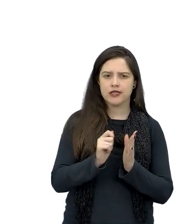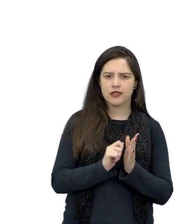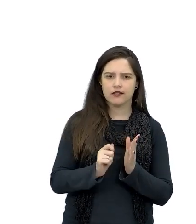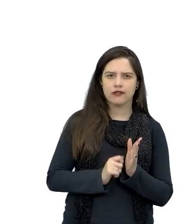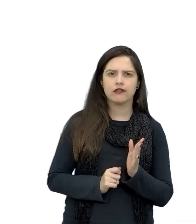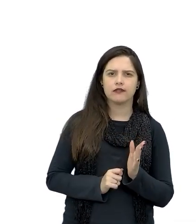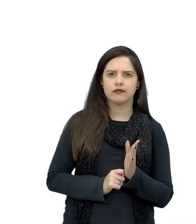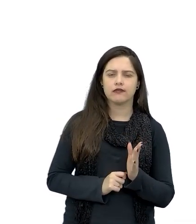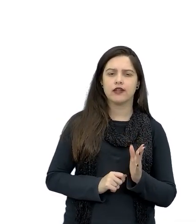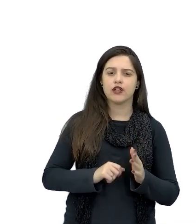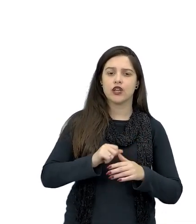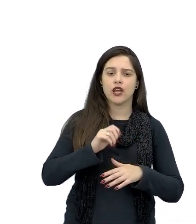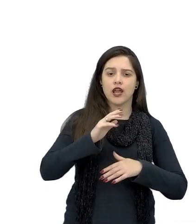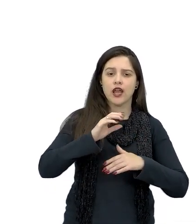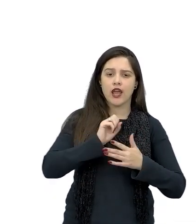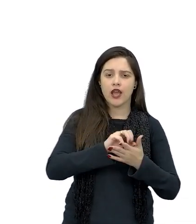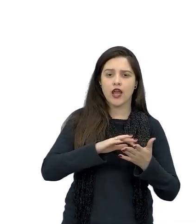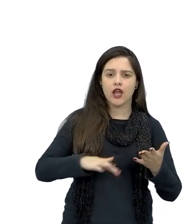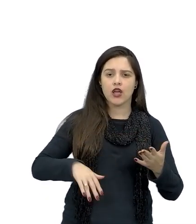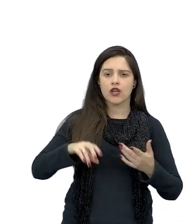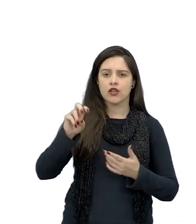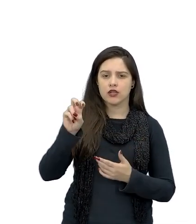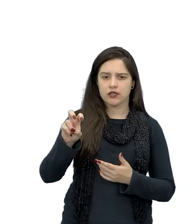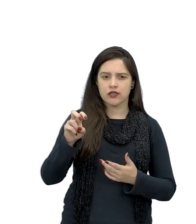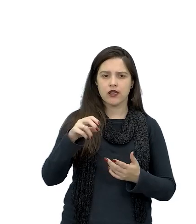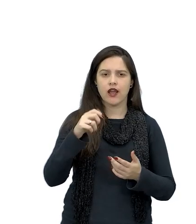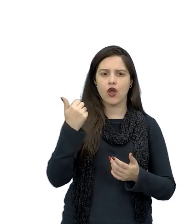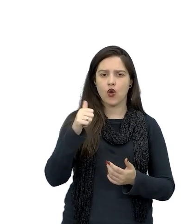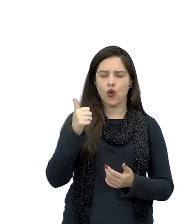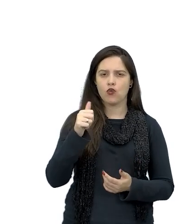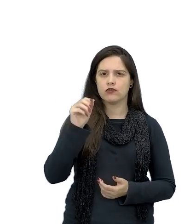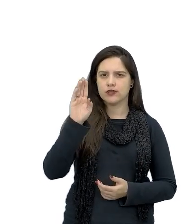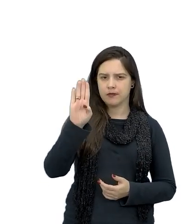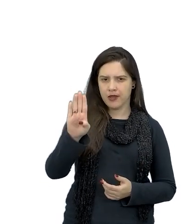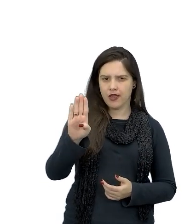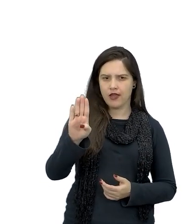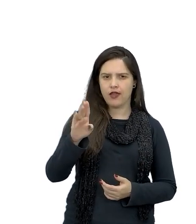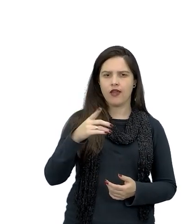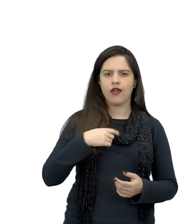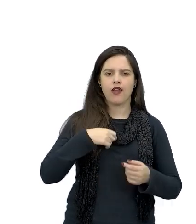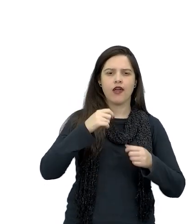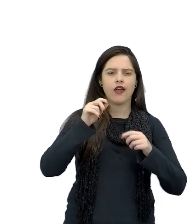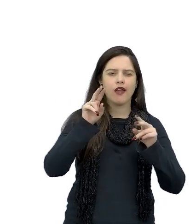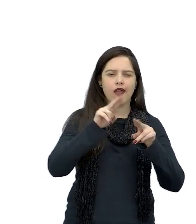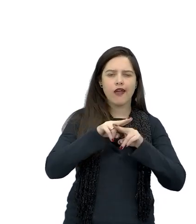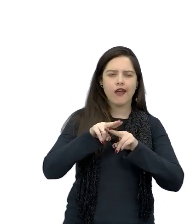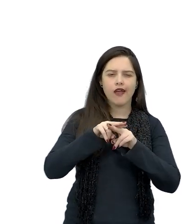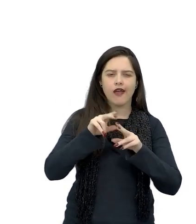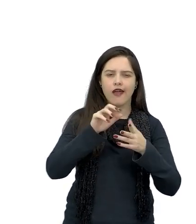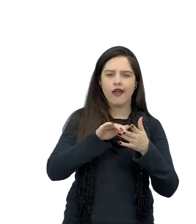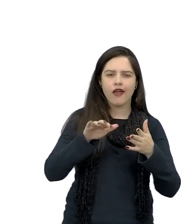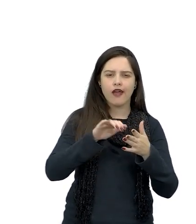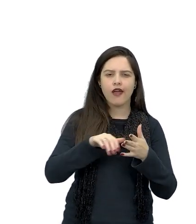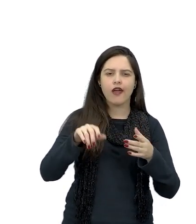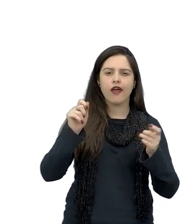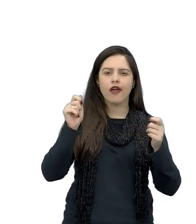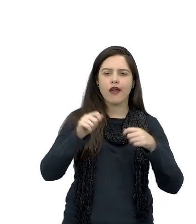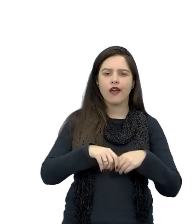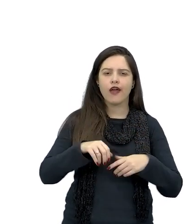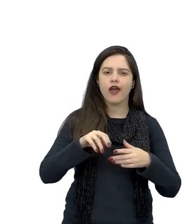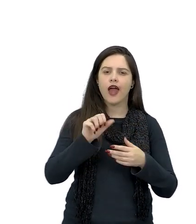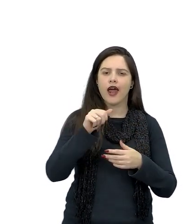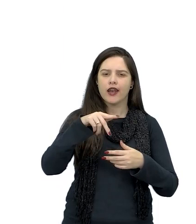né? Atividade 5 a 11B. Revisar e editar com autonomia